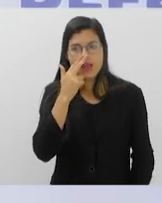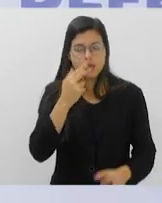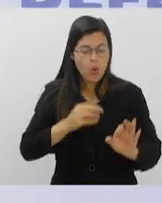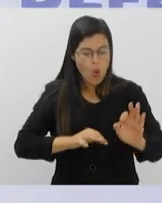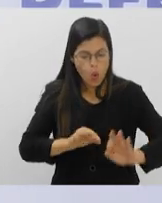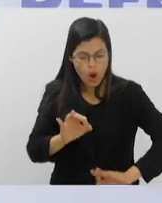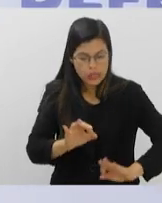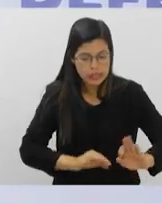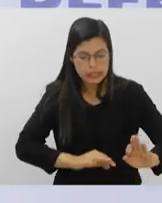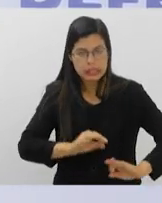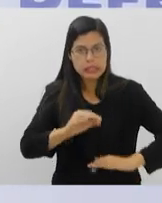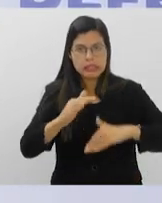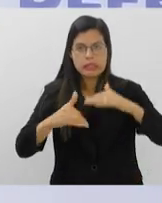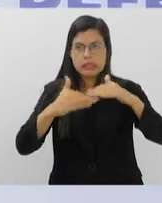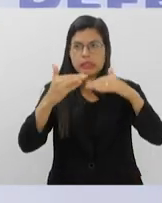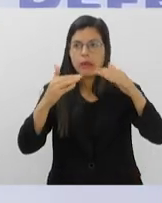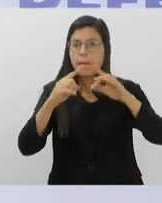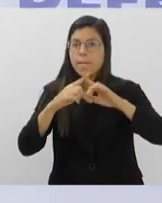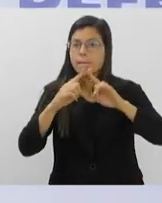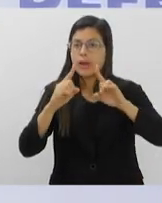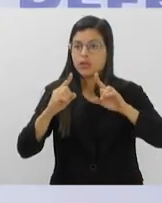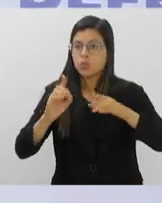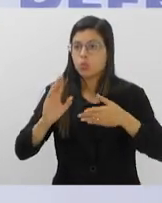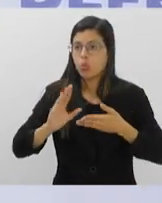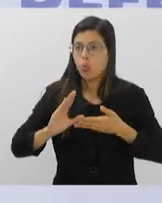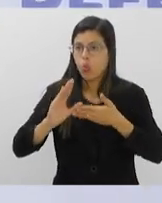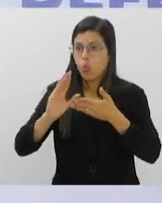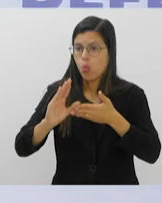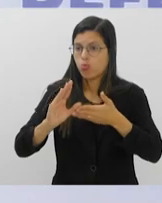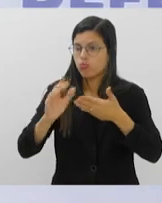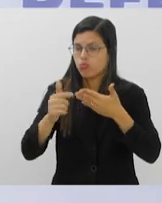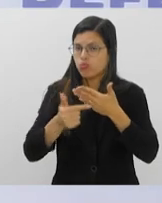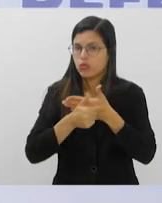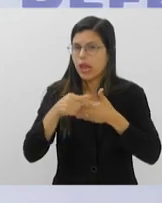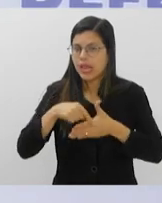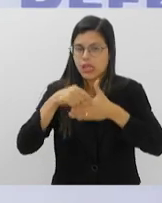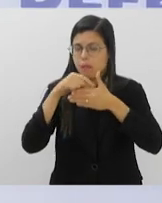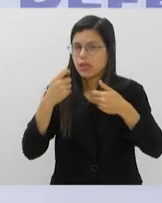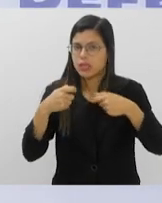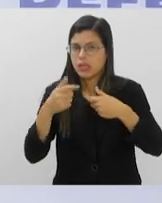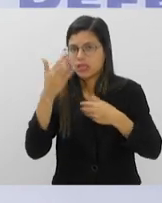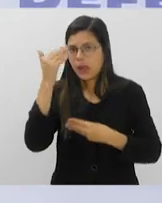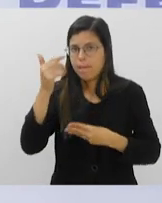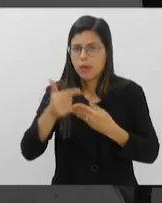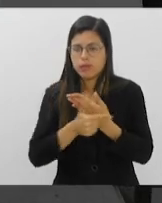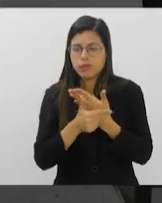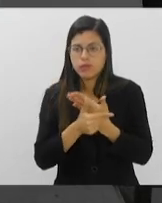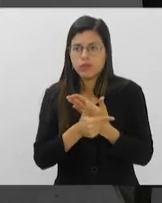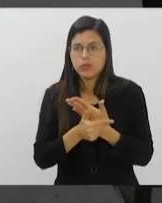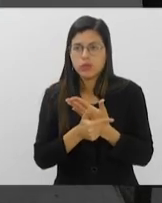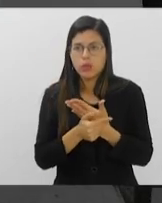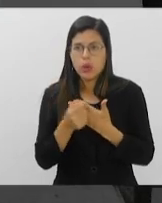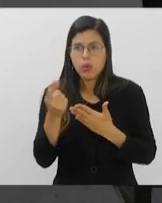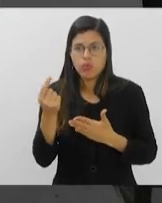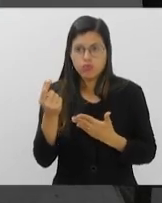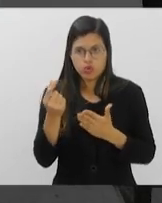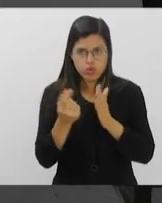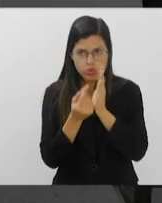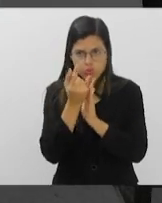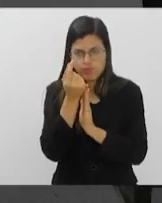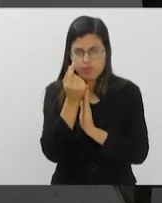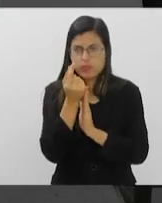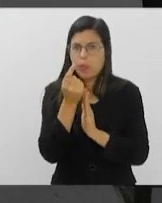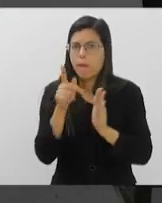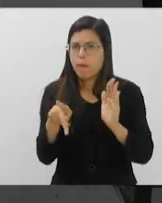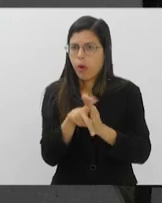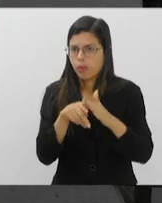vai processar mas o conselheiro de direito ele tem que saber a sua atribuição e a principal fonte de custeio do dos recursos do do do